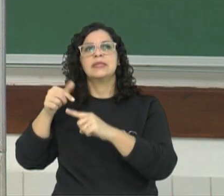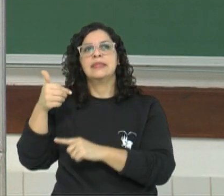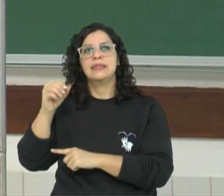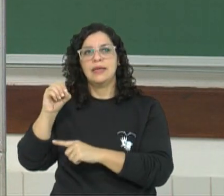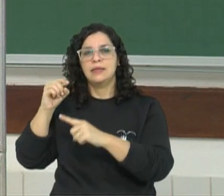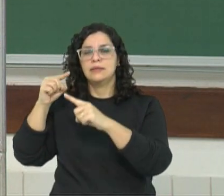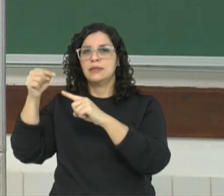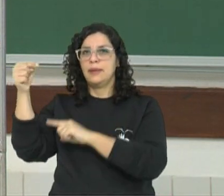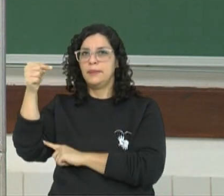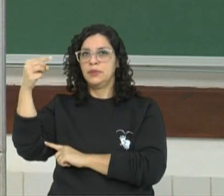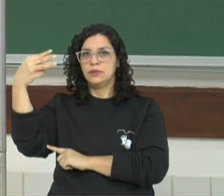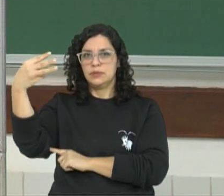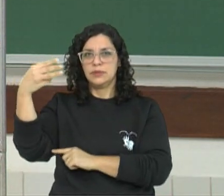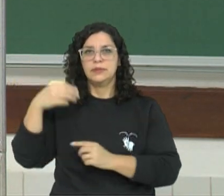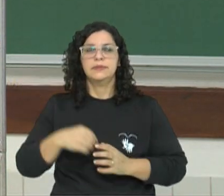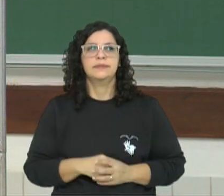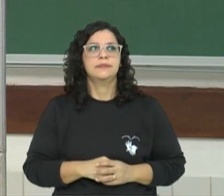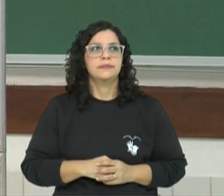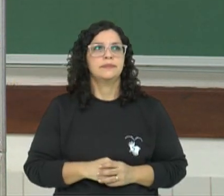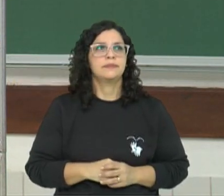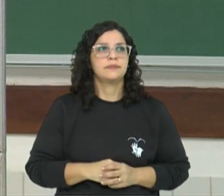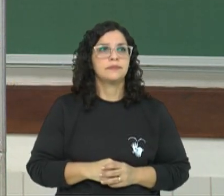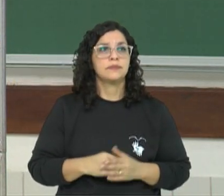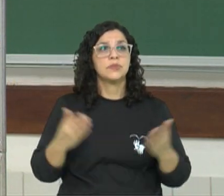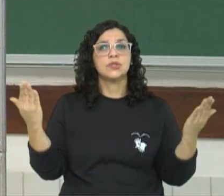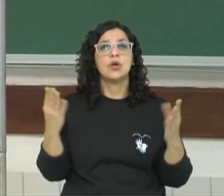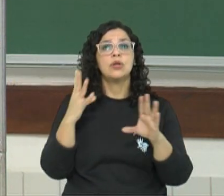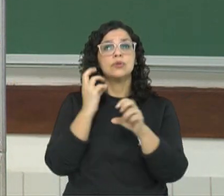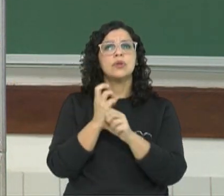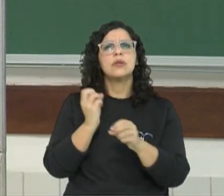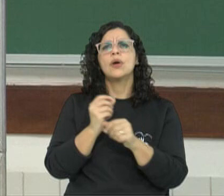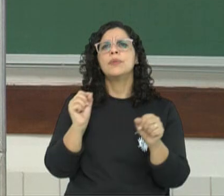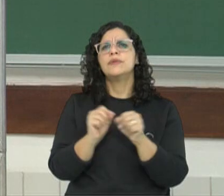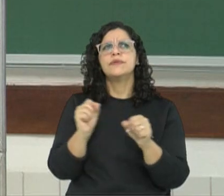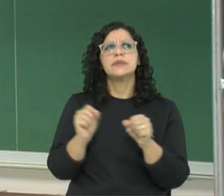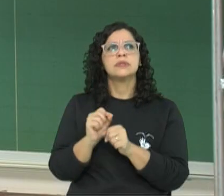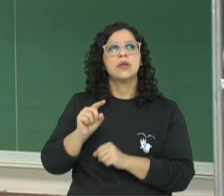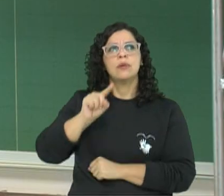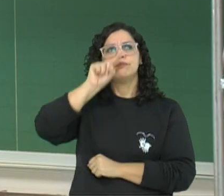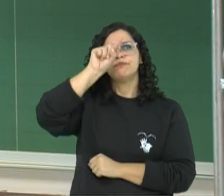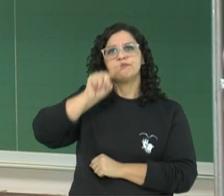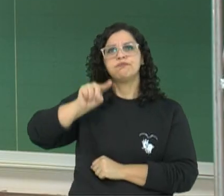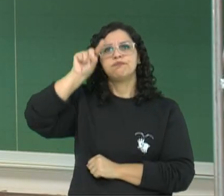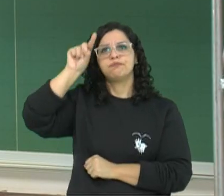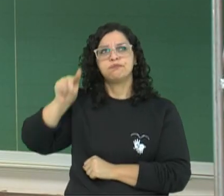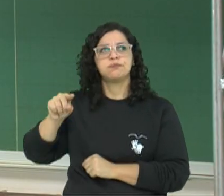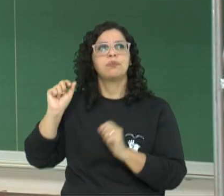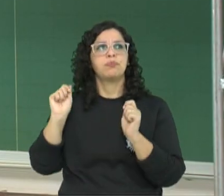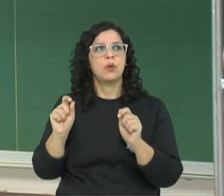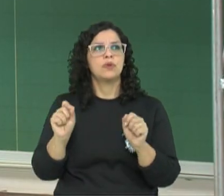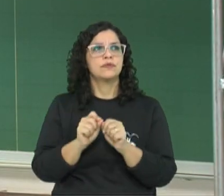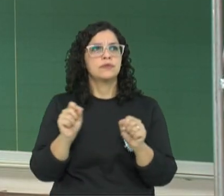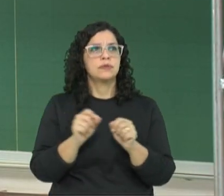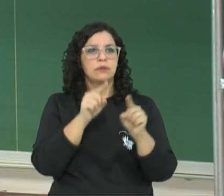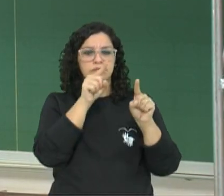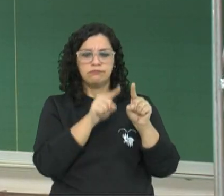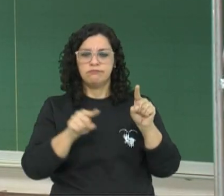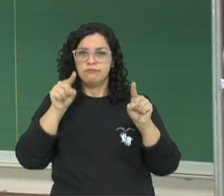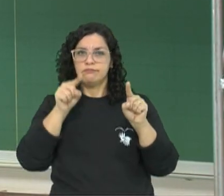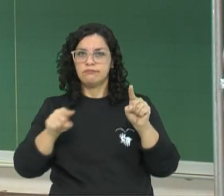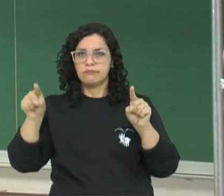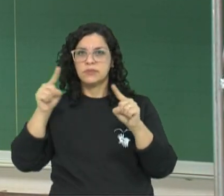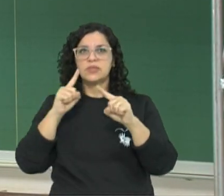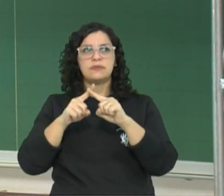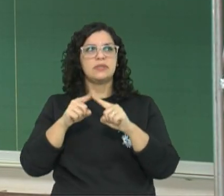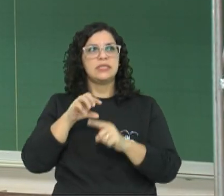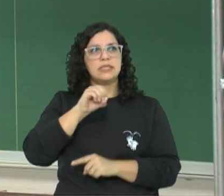vezes 10 na menos 3. E aí o que eu faço? Eu venho aqui, multiplico esses dois carinhas aqui, ou seja,